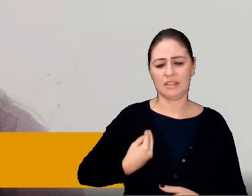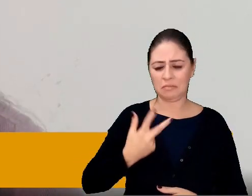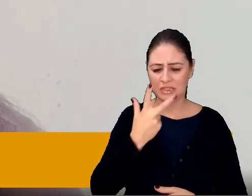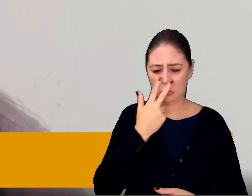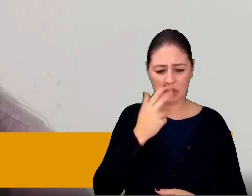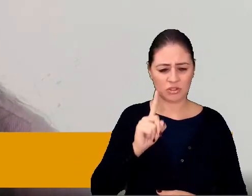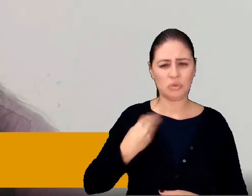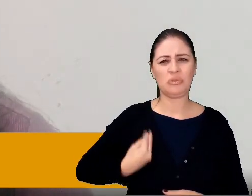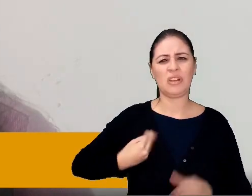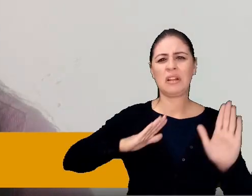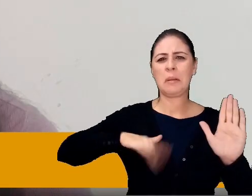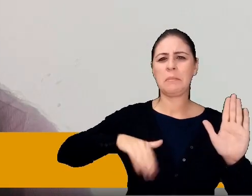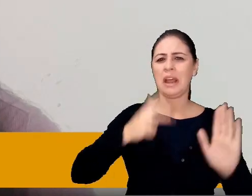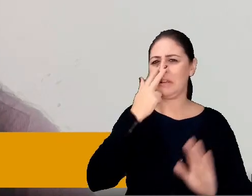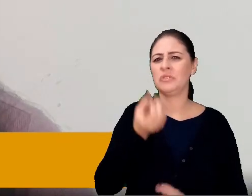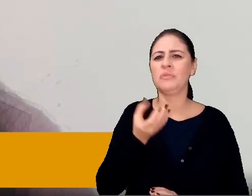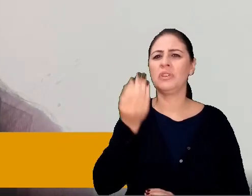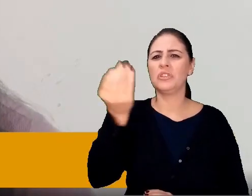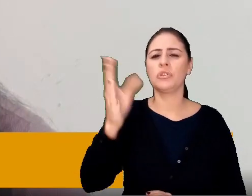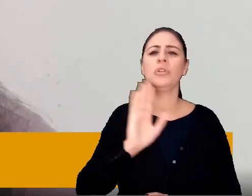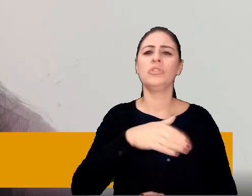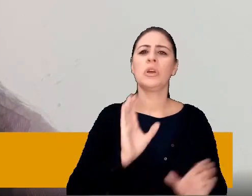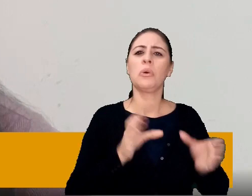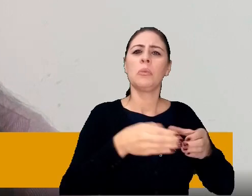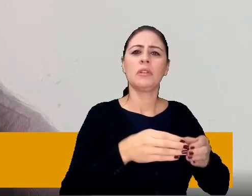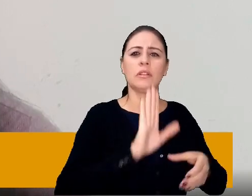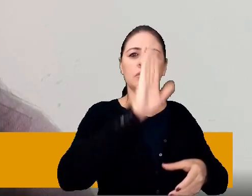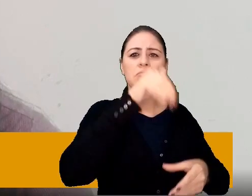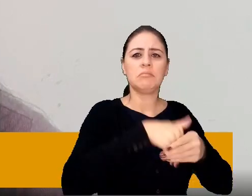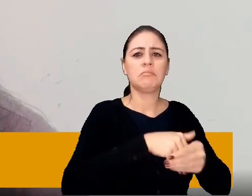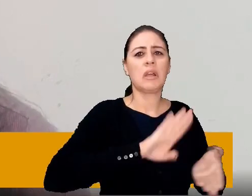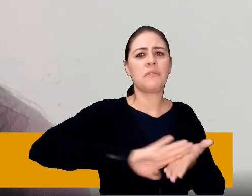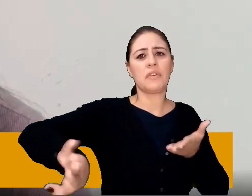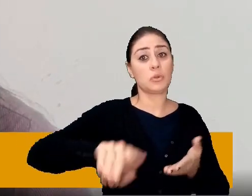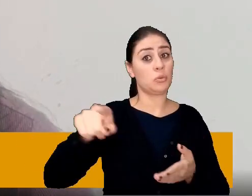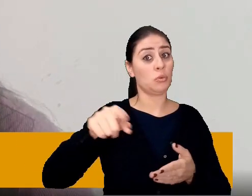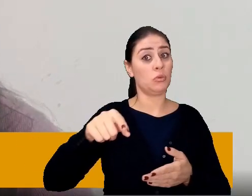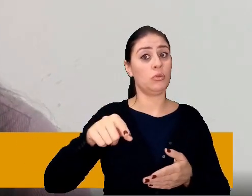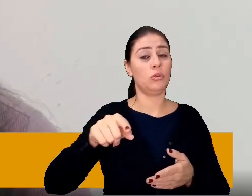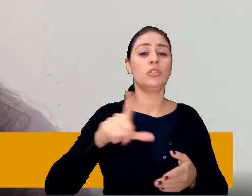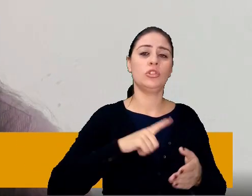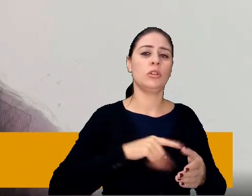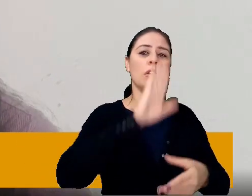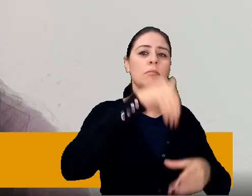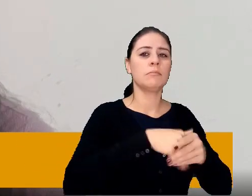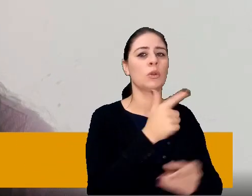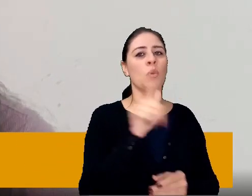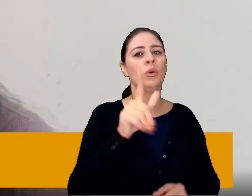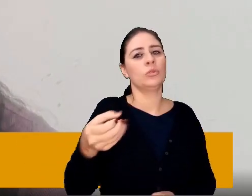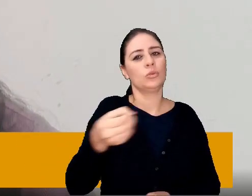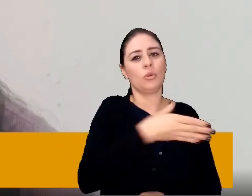eu ainda não estava aqui, eu já morava aqui, mas eu acho que eu estava na praia, eu tinha ido viajar, e quando eu voltei, a comunidade tinha afastado ele e